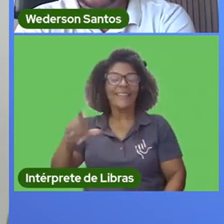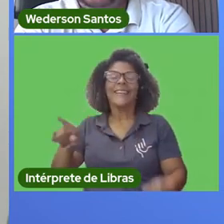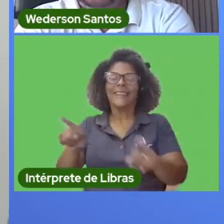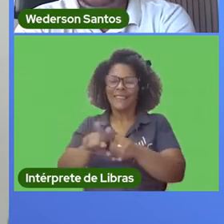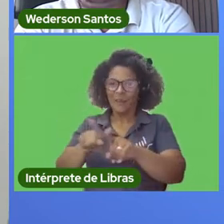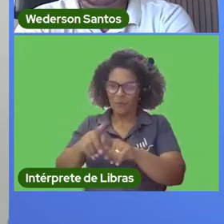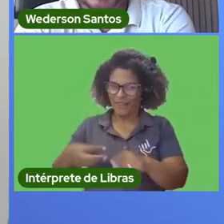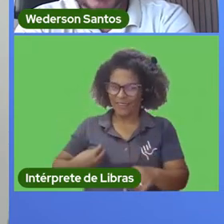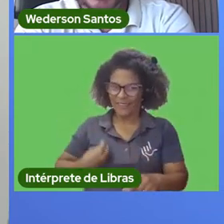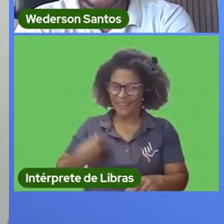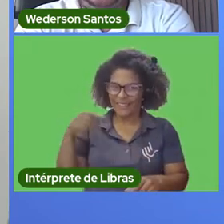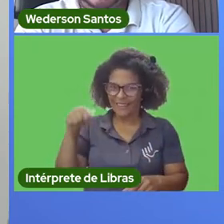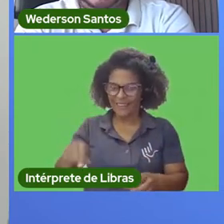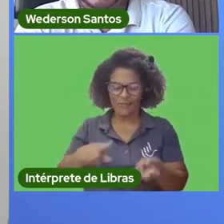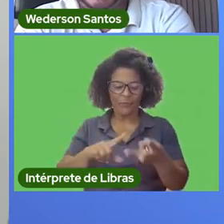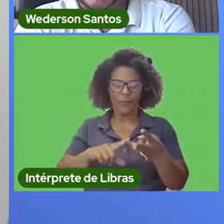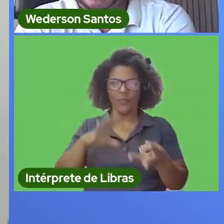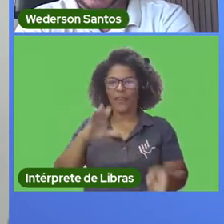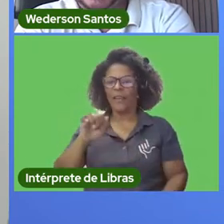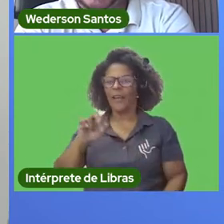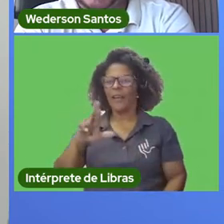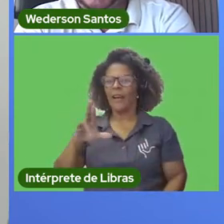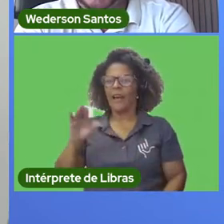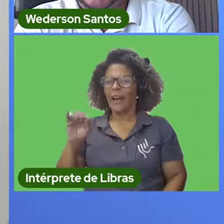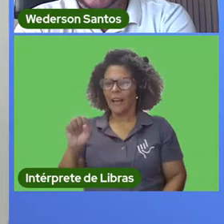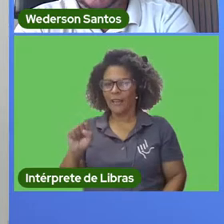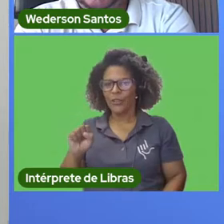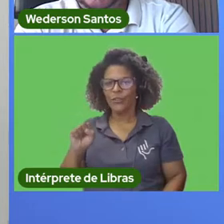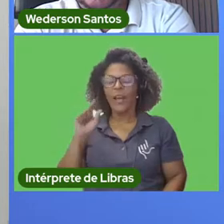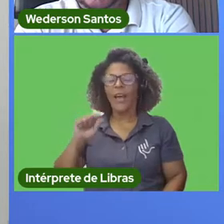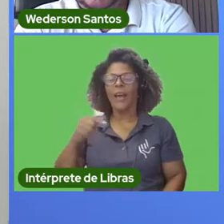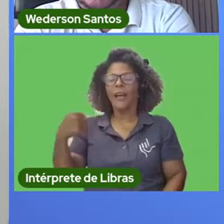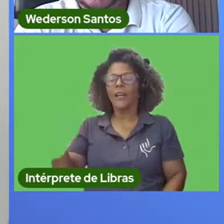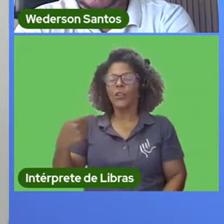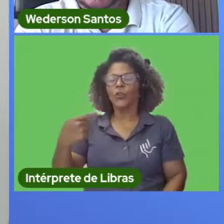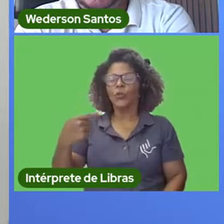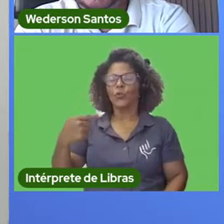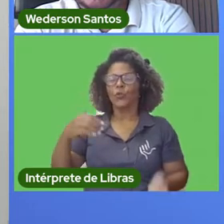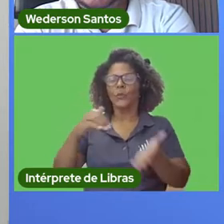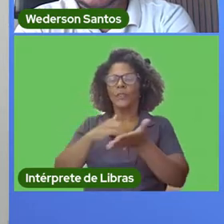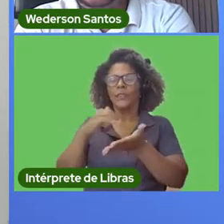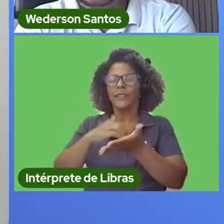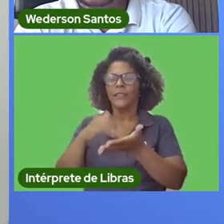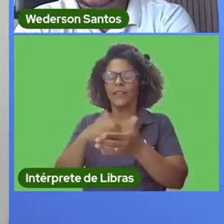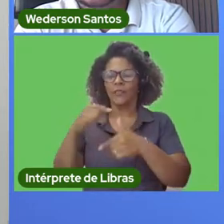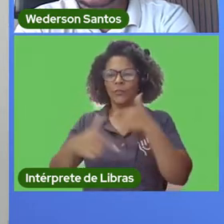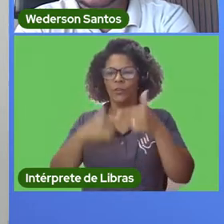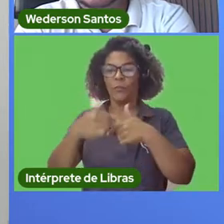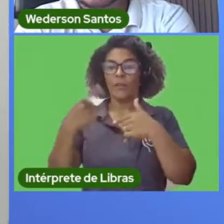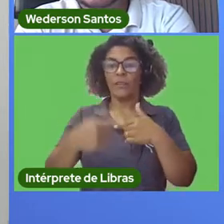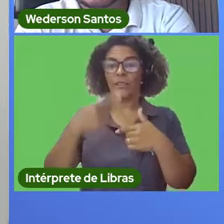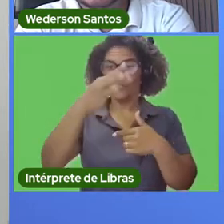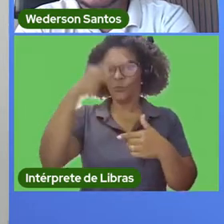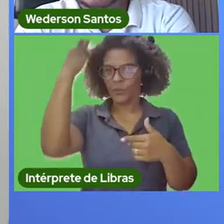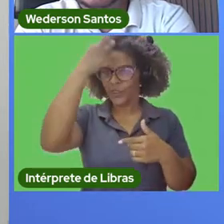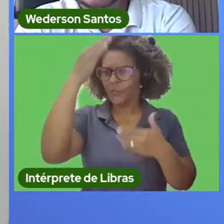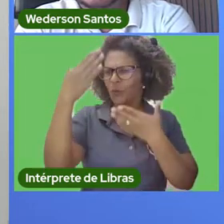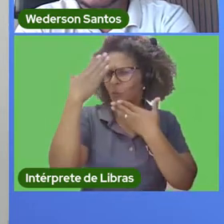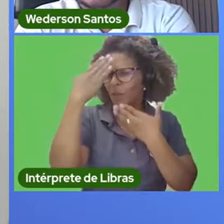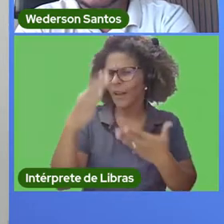aqui. O Carlos Castiglione, Carlos é subsecretário de Estado do Trabalho aqui do Espírito Santo. Muito obrigado,